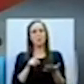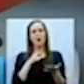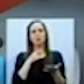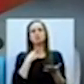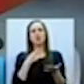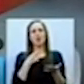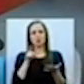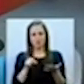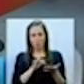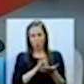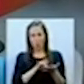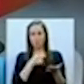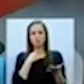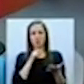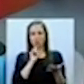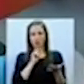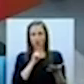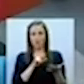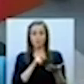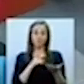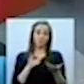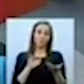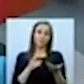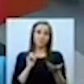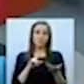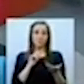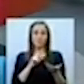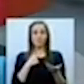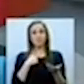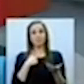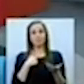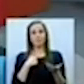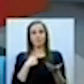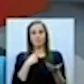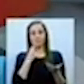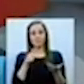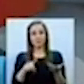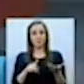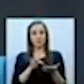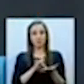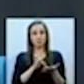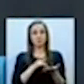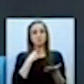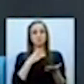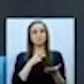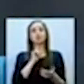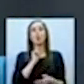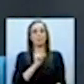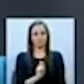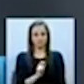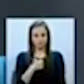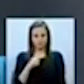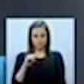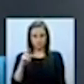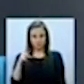também? Uma opção? O livro virtual, eu diria, hoje em dia já há livros digitais, chamados e-books,